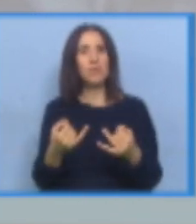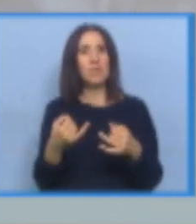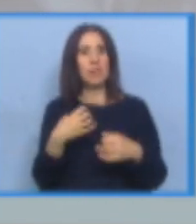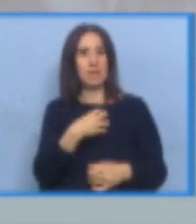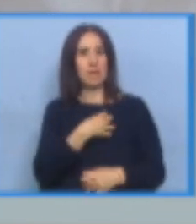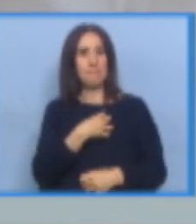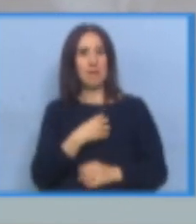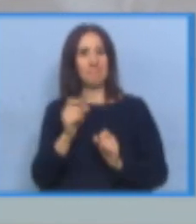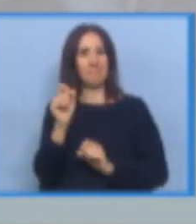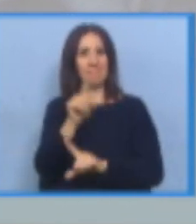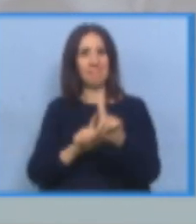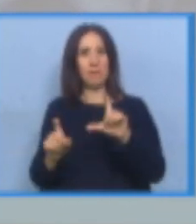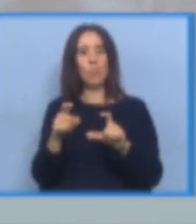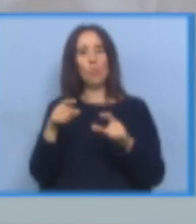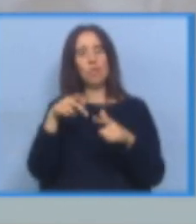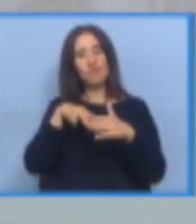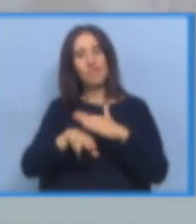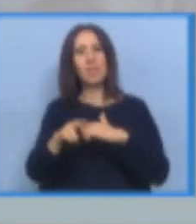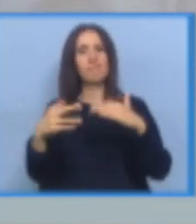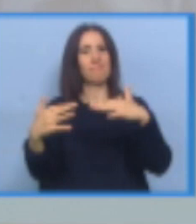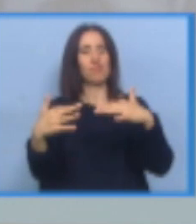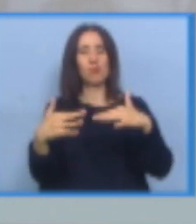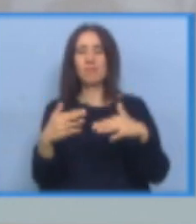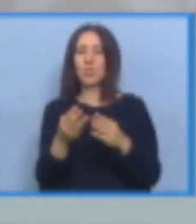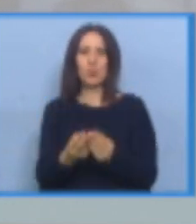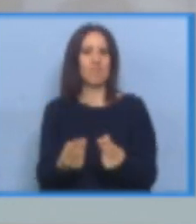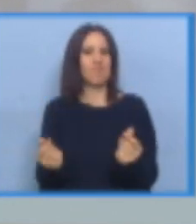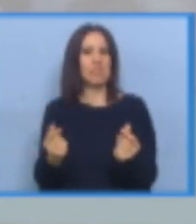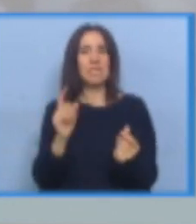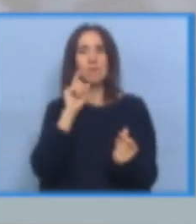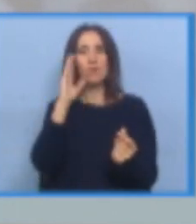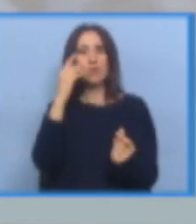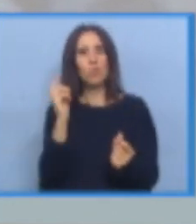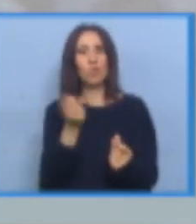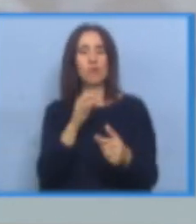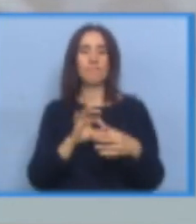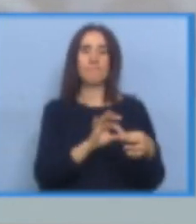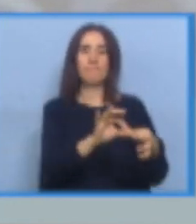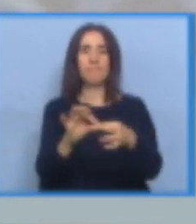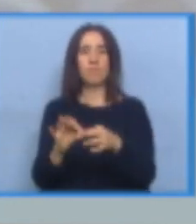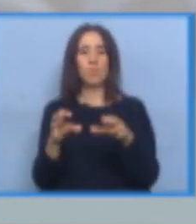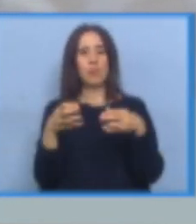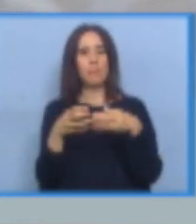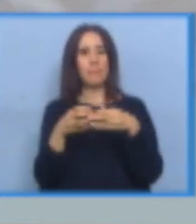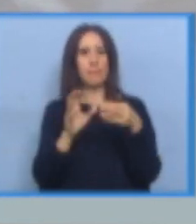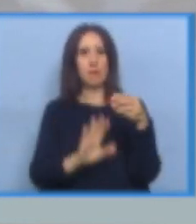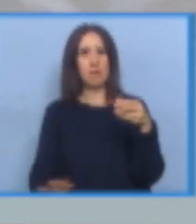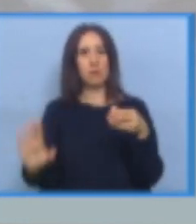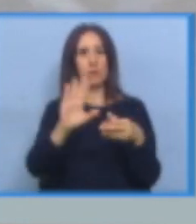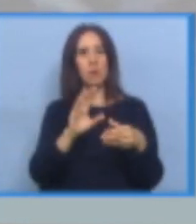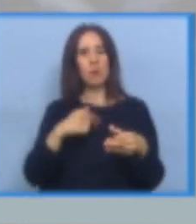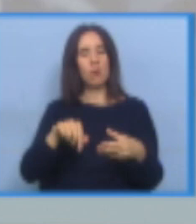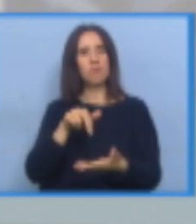esquinas no jogo, eu acho que tudo isso se dilui. O importante é que estamos todos congregados com a equipa nacional, estamos